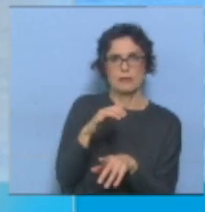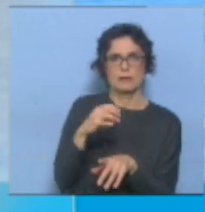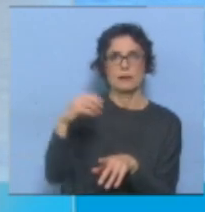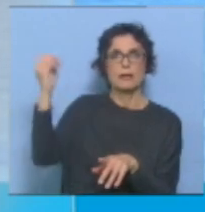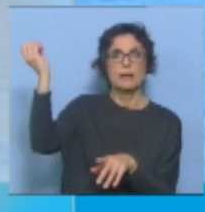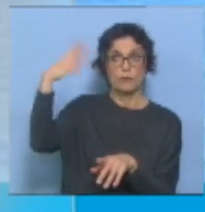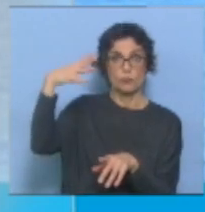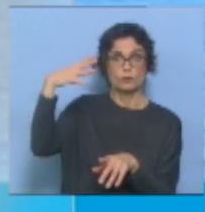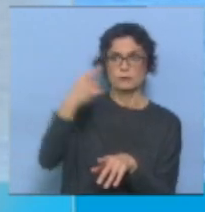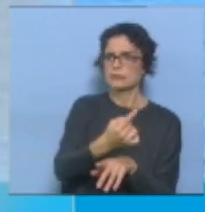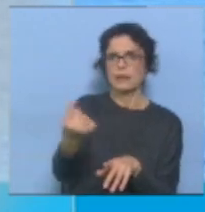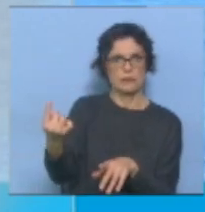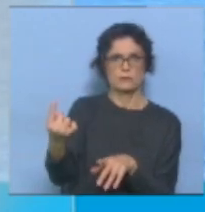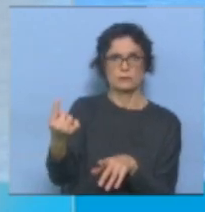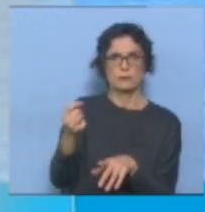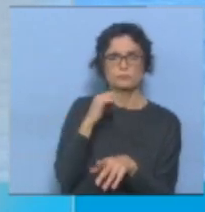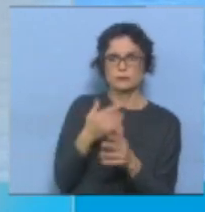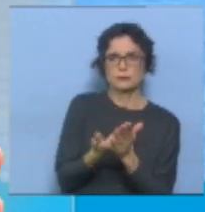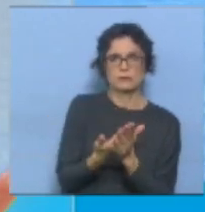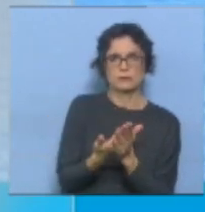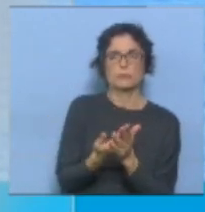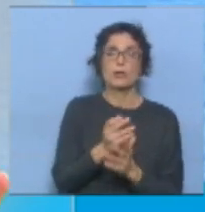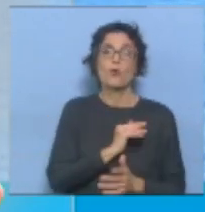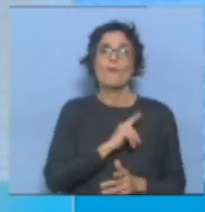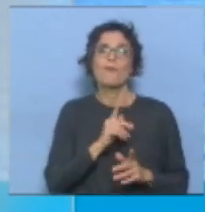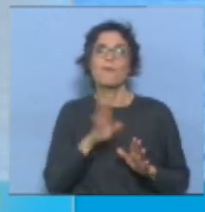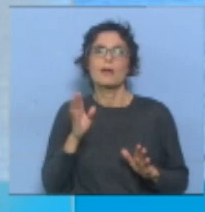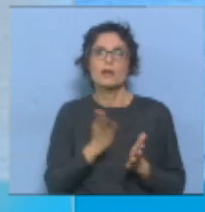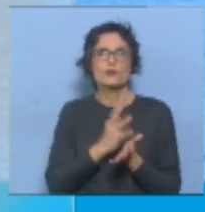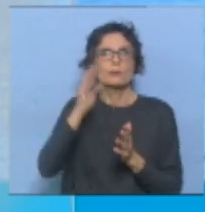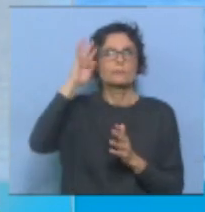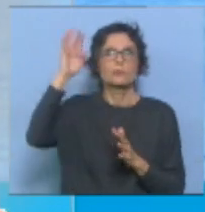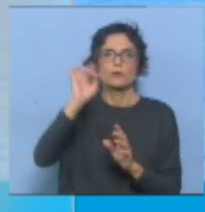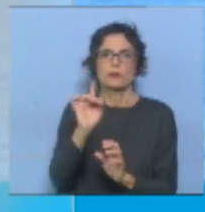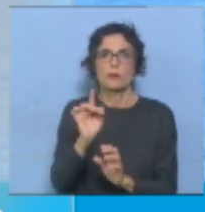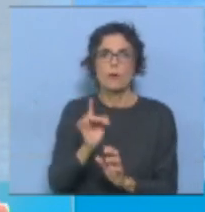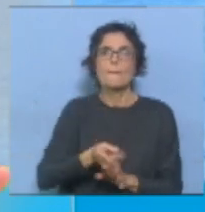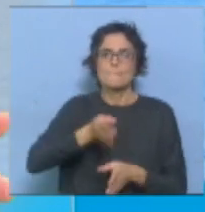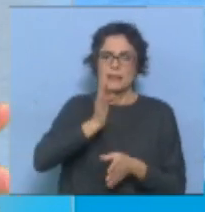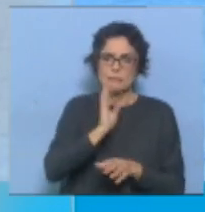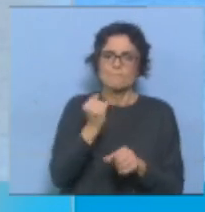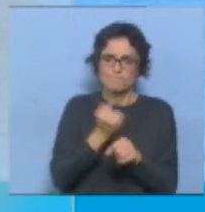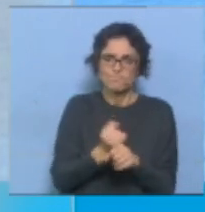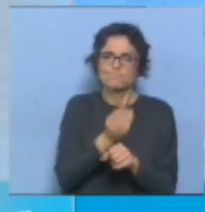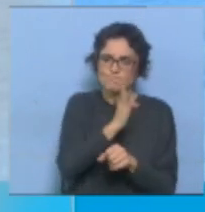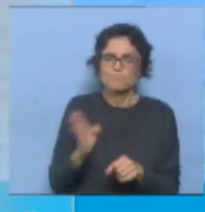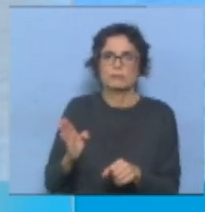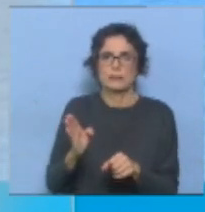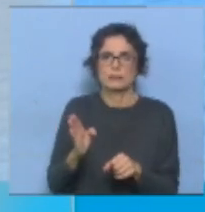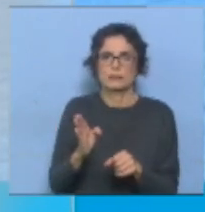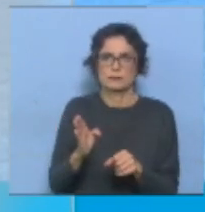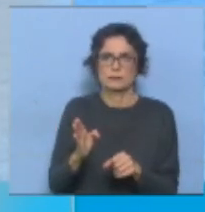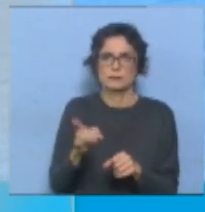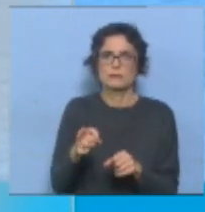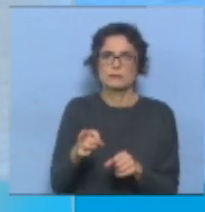Não basta ter uma fé teórica, acreditar em algumas coisas, mas é preciso atuar. Boas obras é